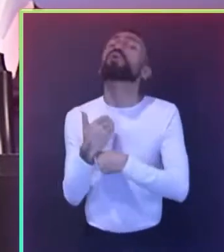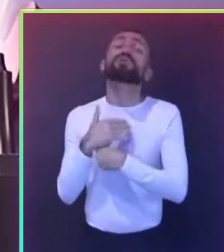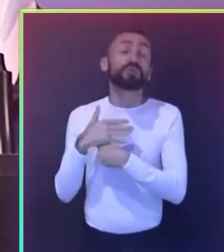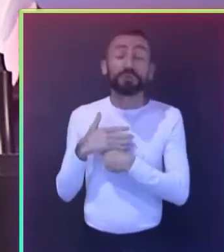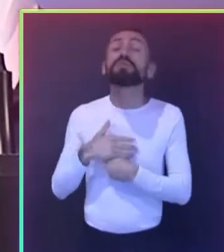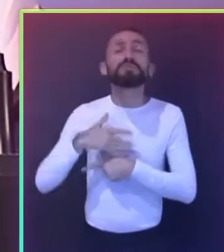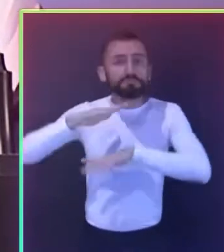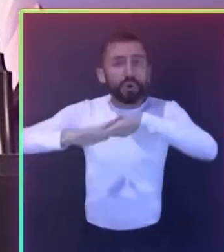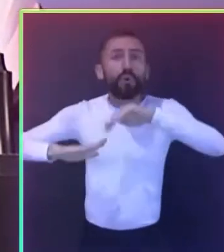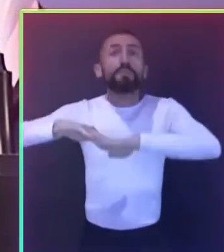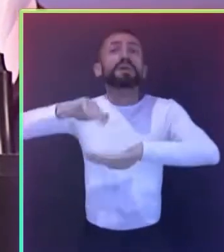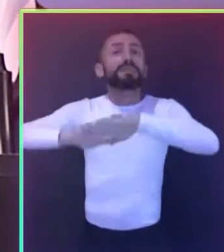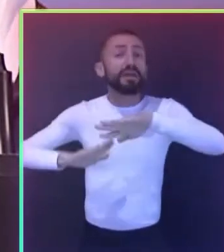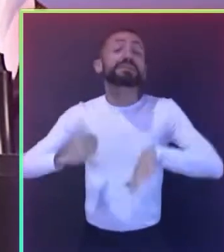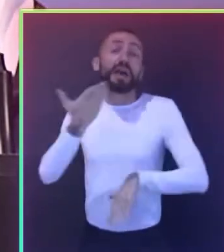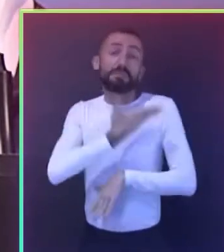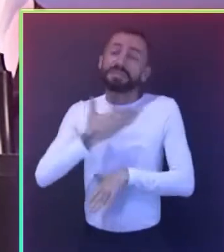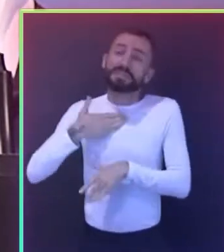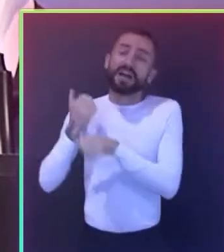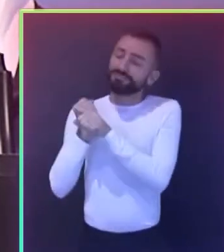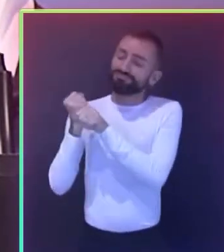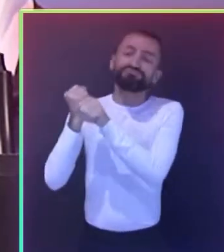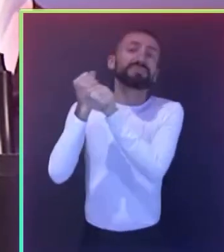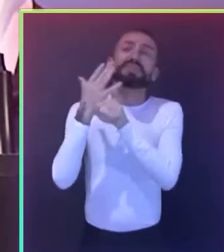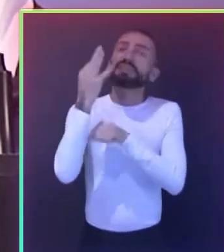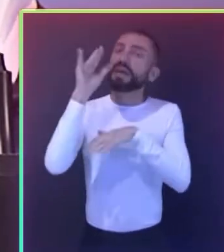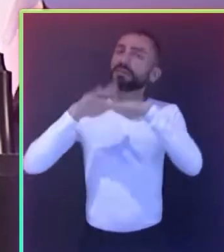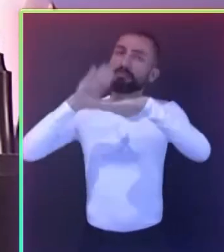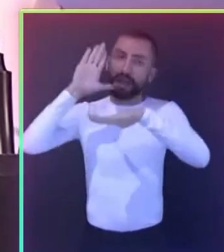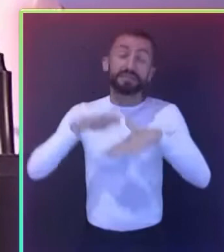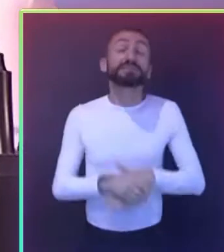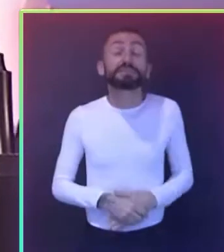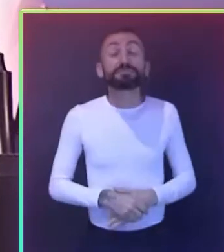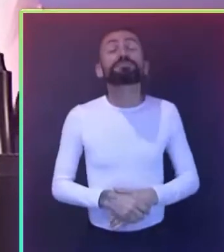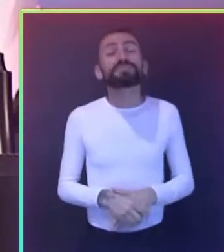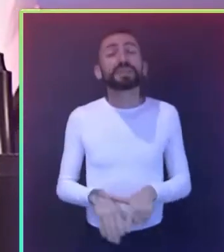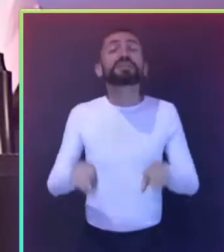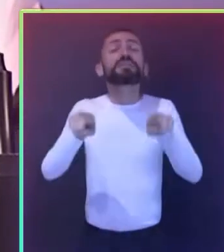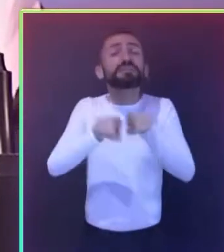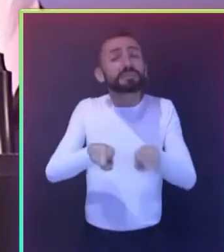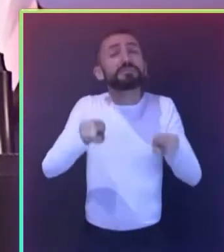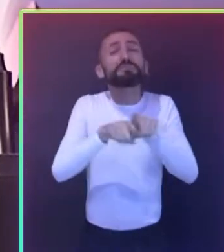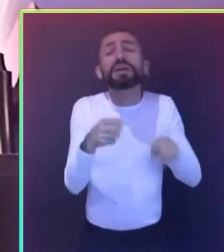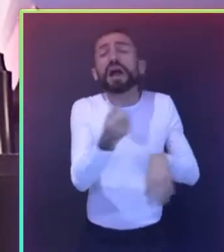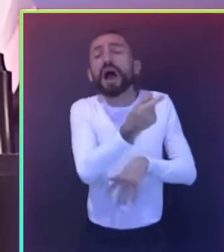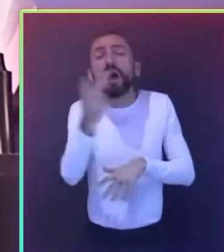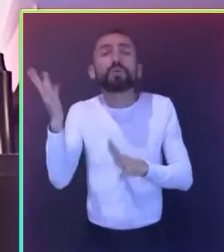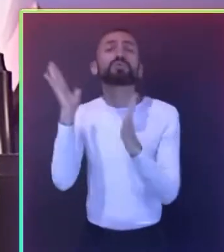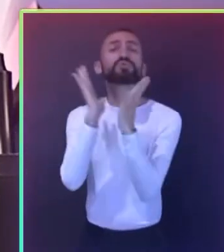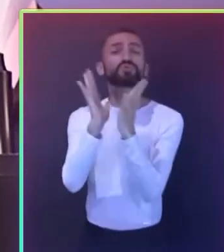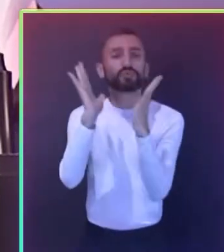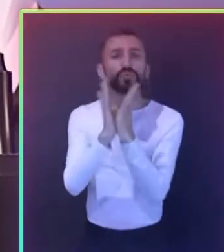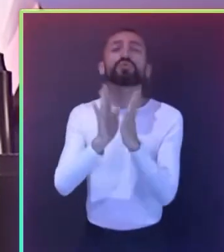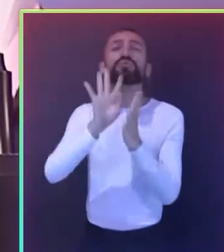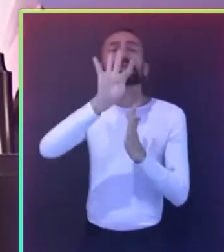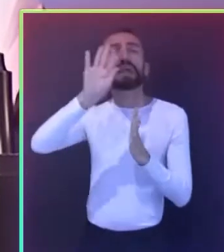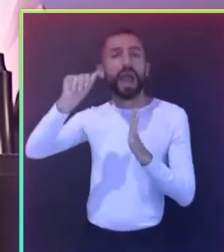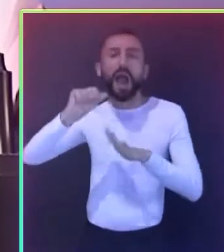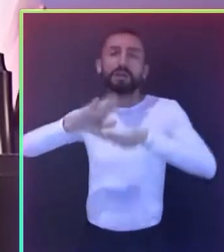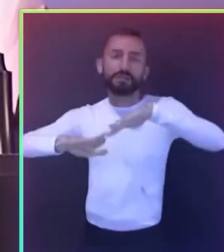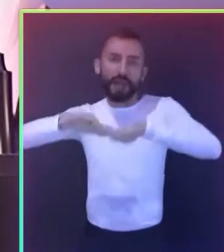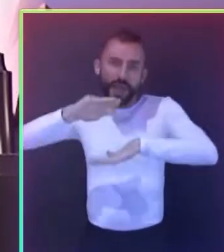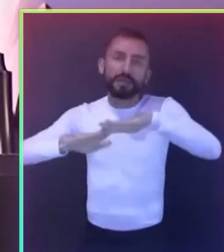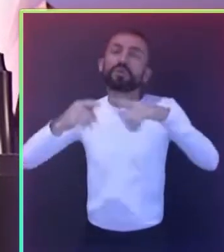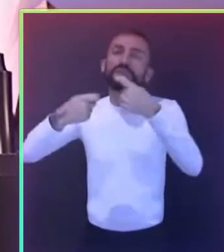competência e amizade nas últimas décadas em seu nome estendo estiver de cimento ao notável grupo de servidores técnico-administrativos a nossa